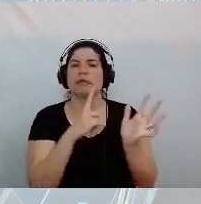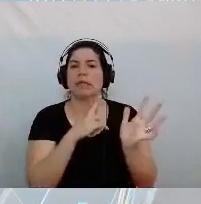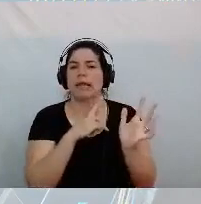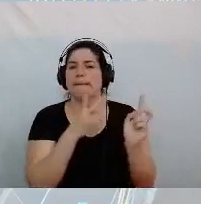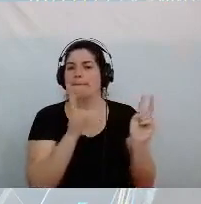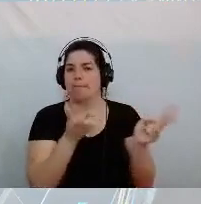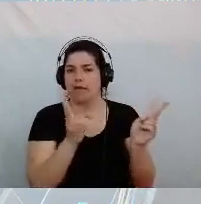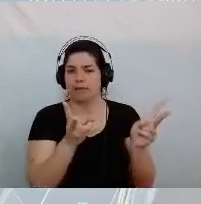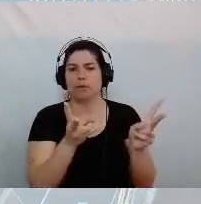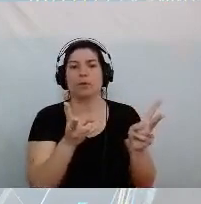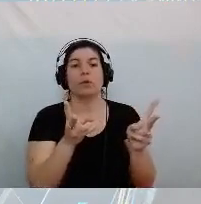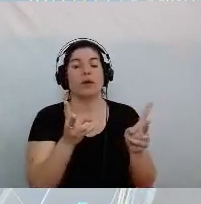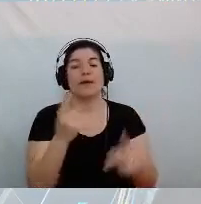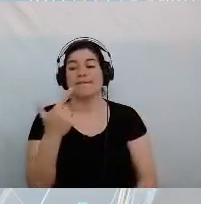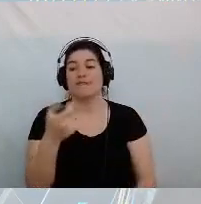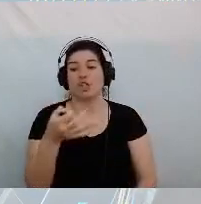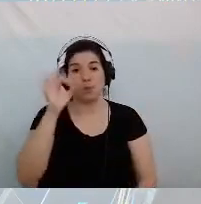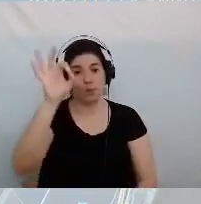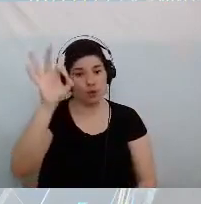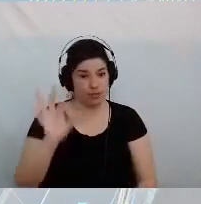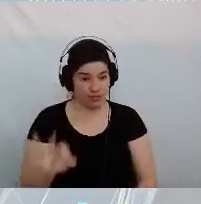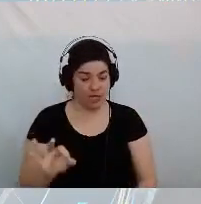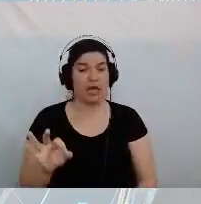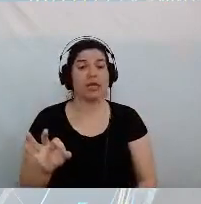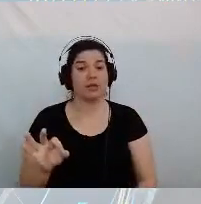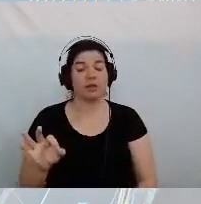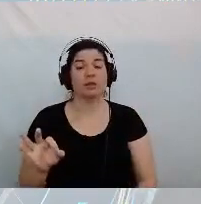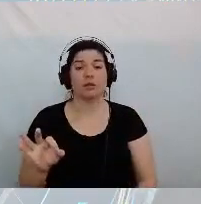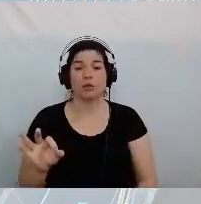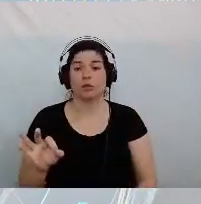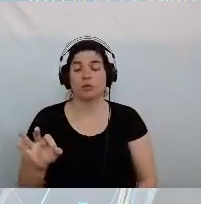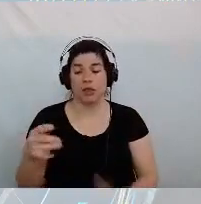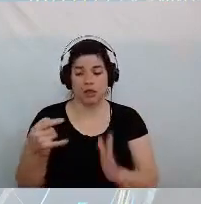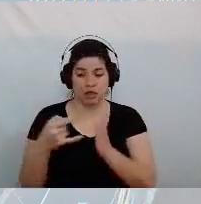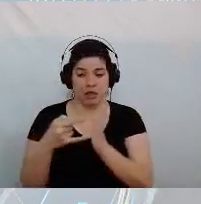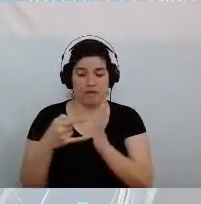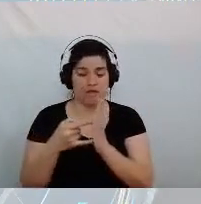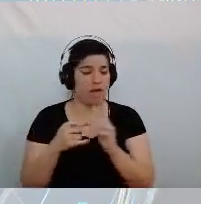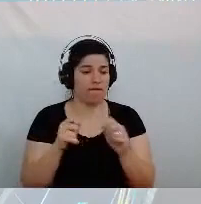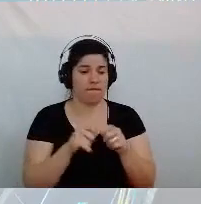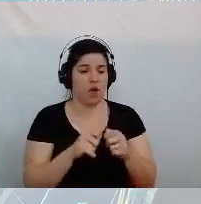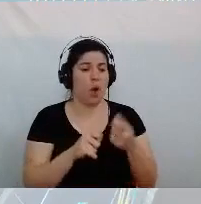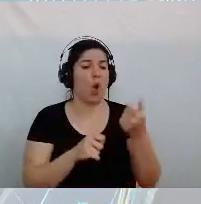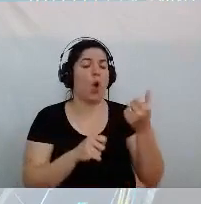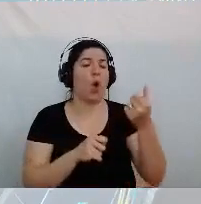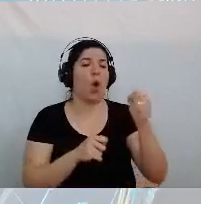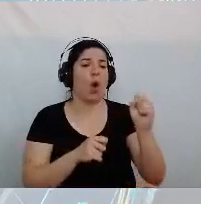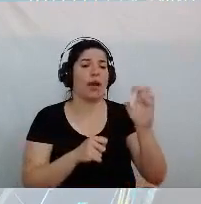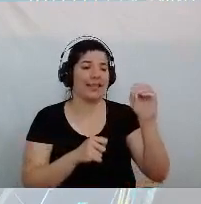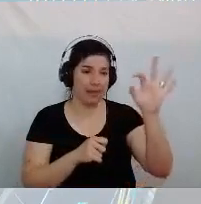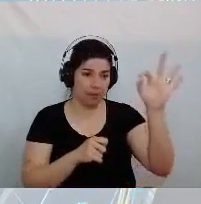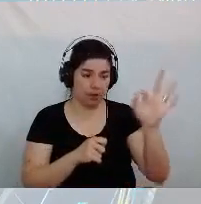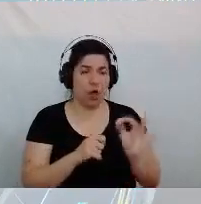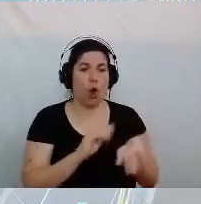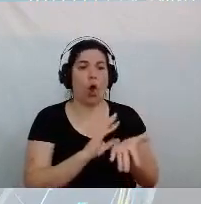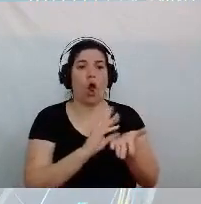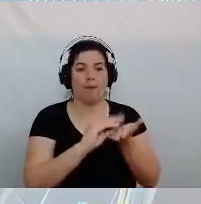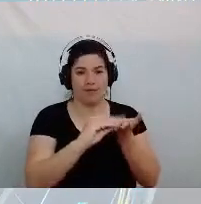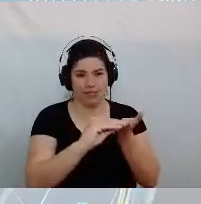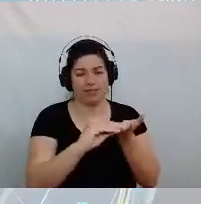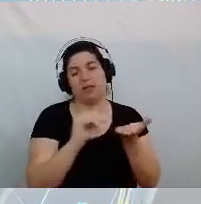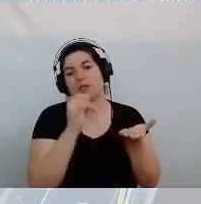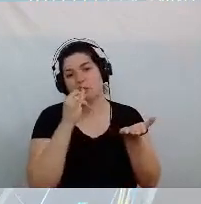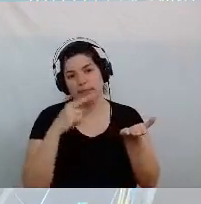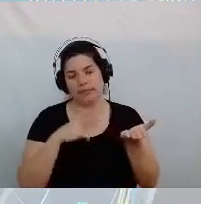20% dos deves fazem 80% dos comites isso quer dizer que se você analisar um repositório que tem 100 pessoas